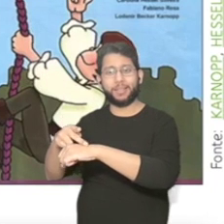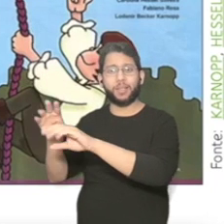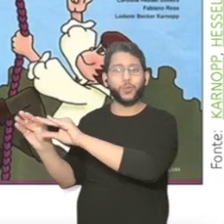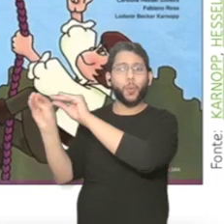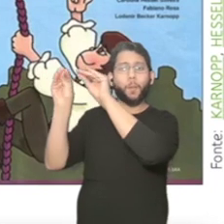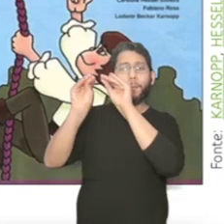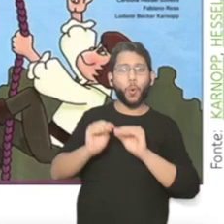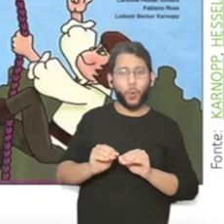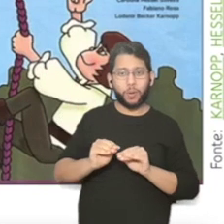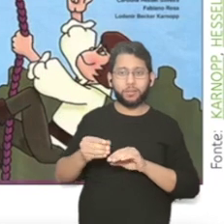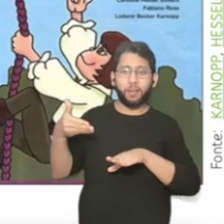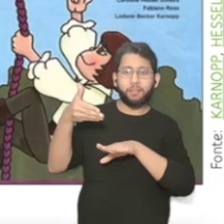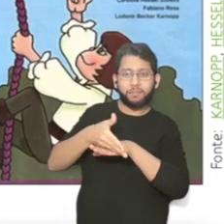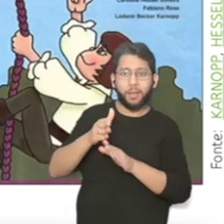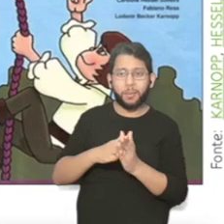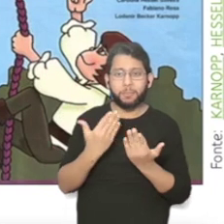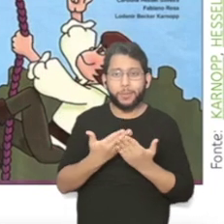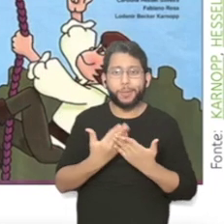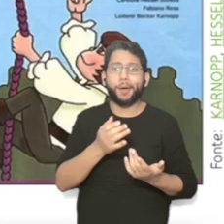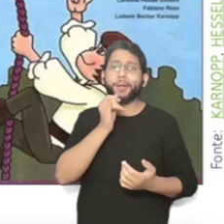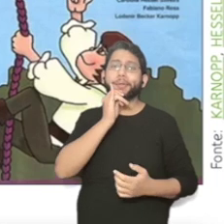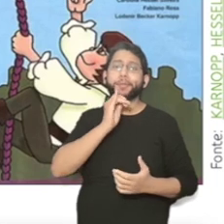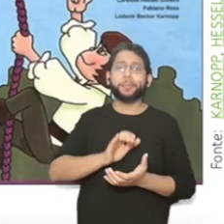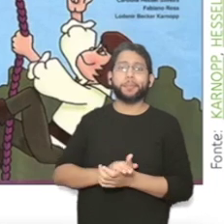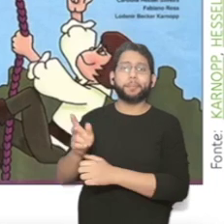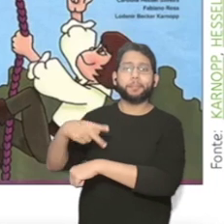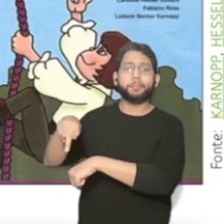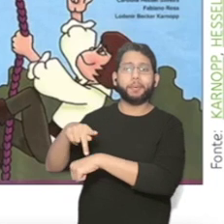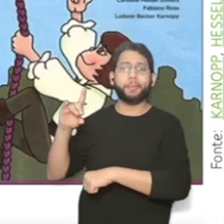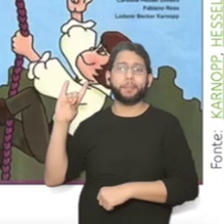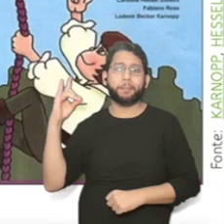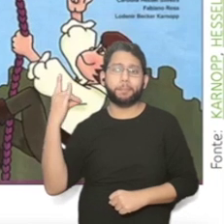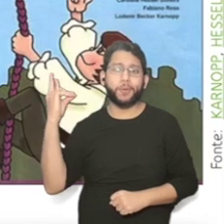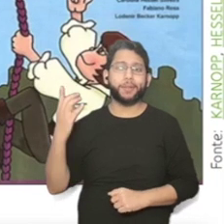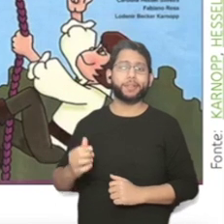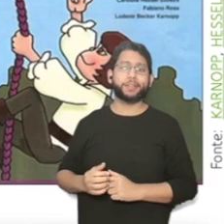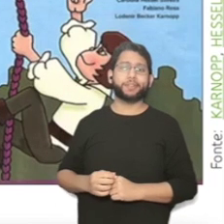coreanos, os japoneses, descendentes de